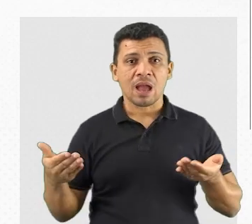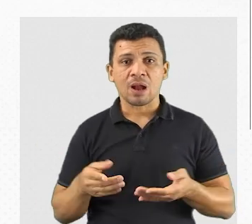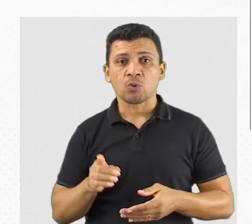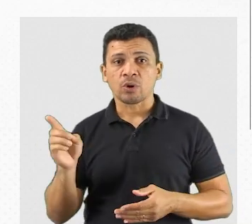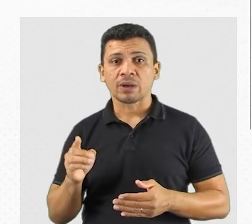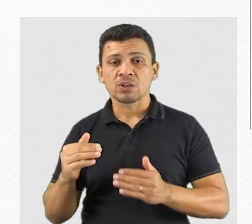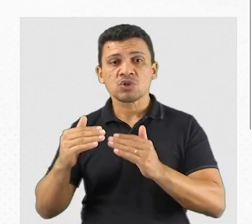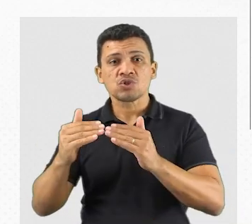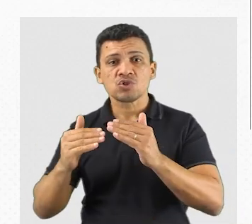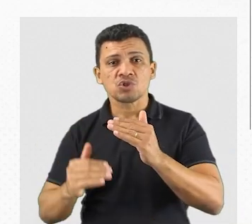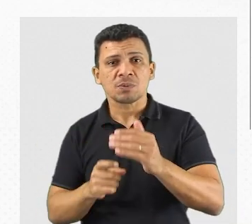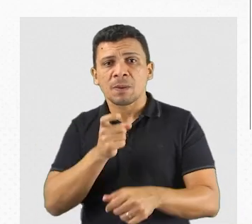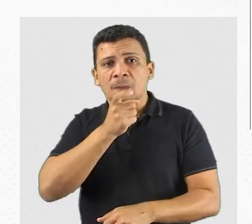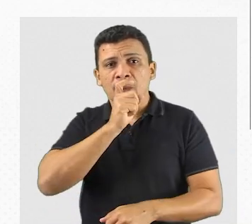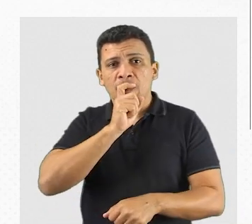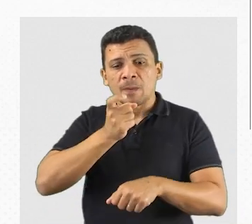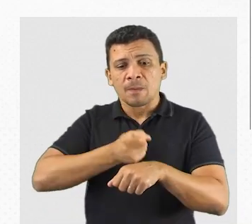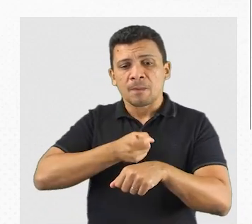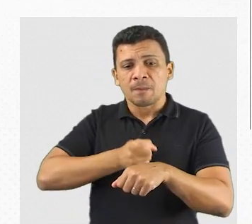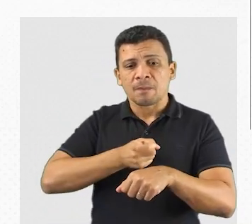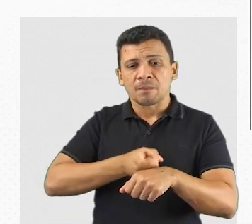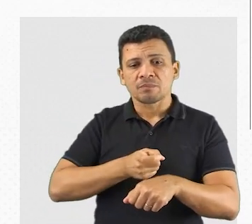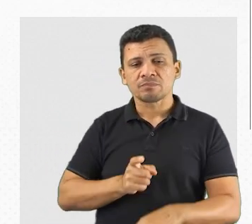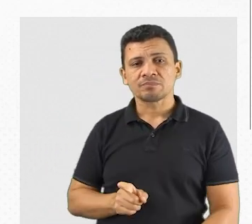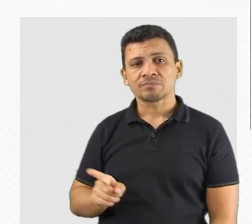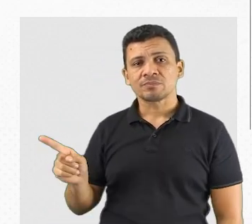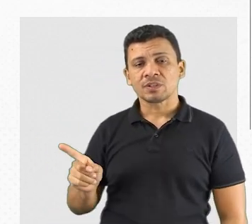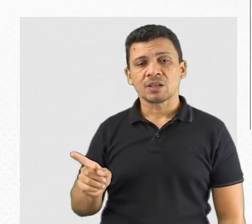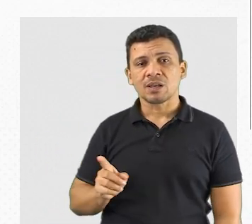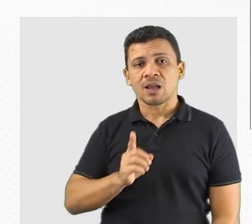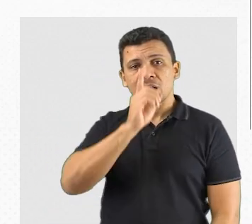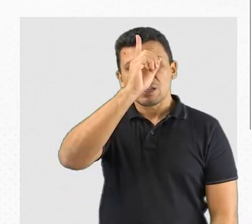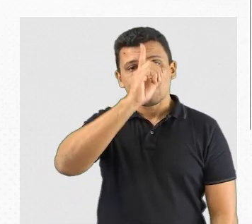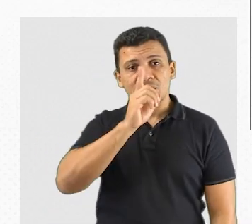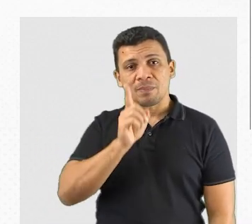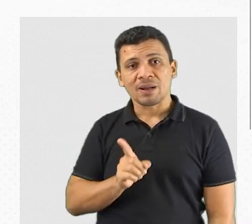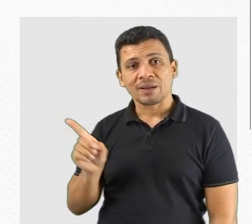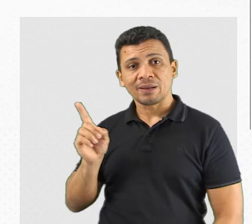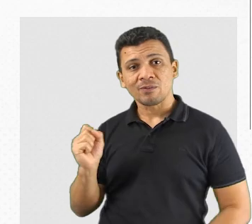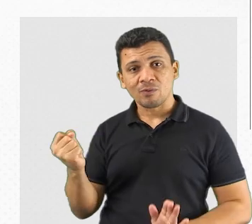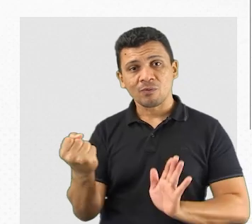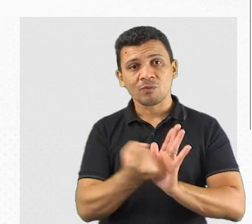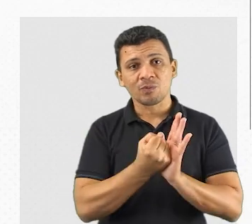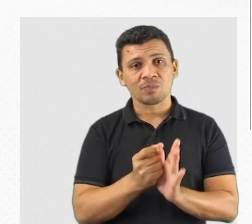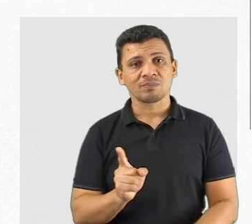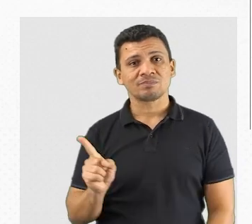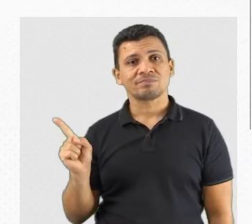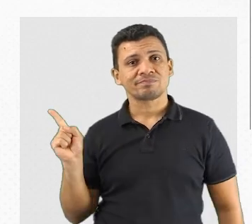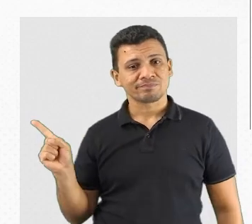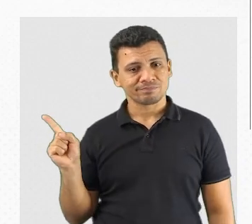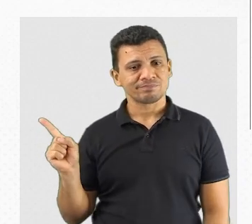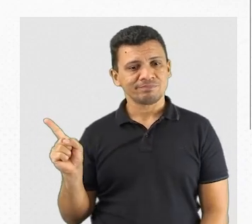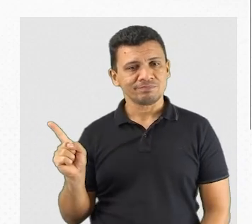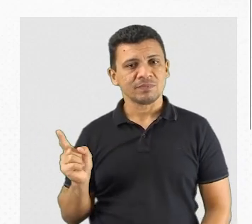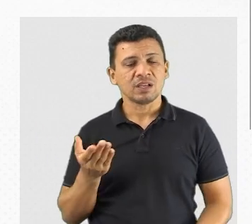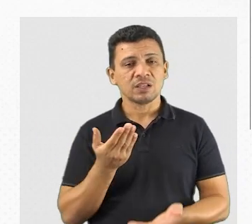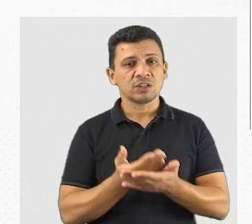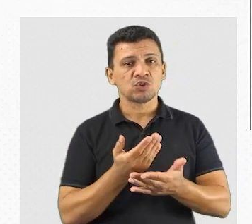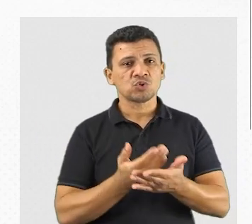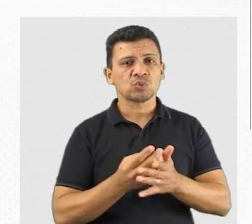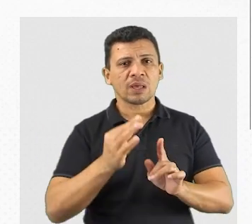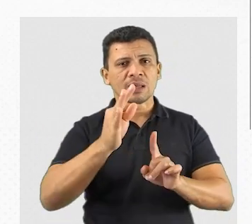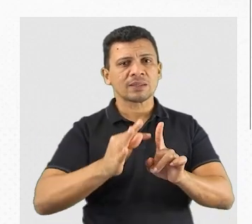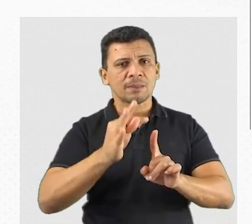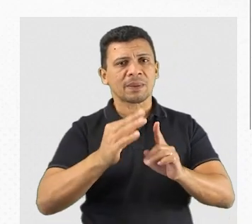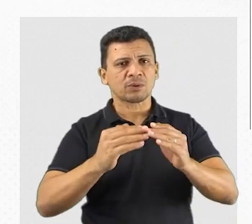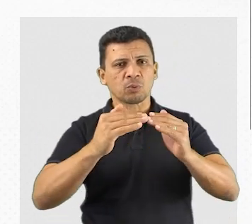diminuiu. Crioscopia, vou marcar aqui, ó, de amarelo para a gente não se perder, ó. Então, a crioscopia estuda o abaixamento na